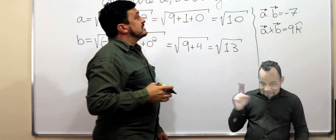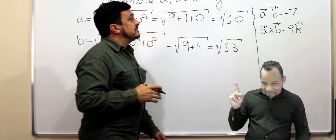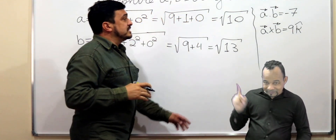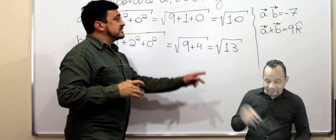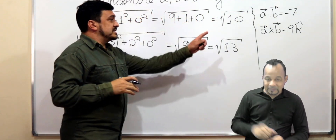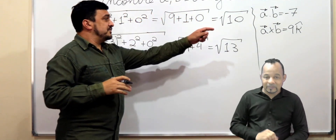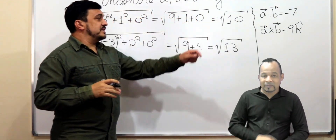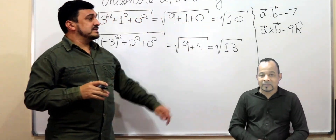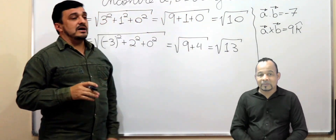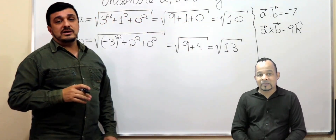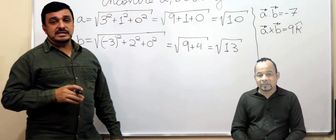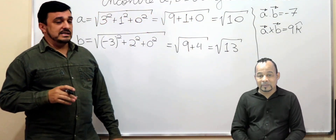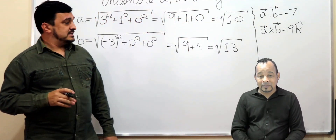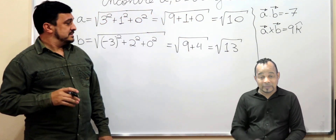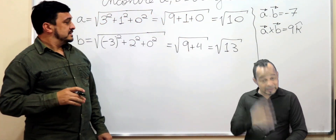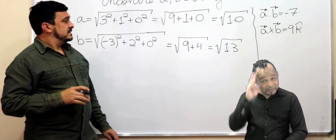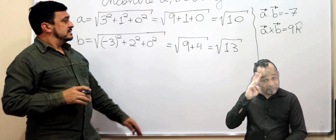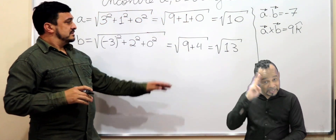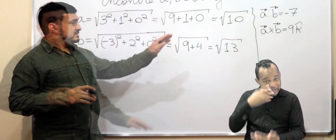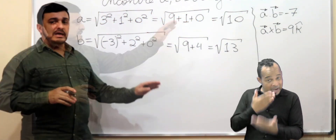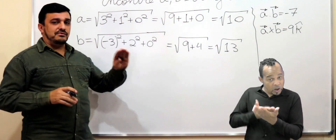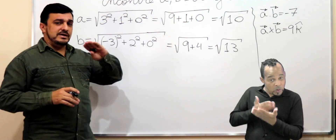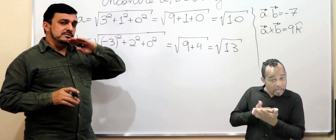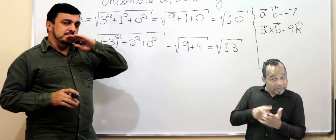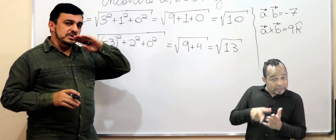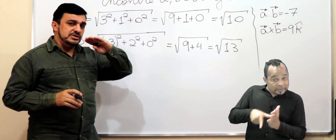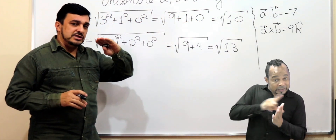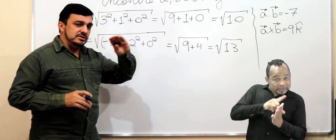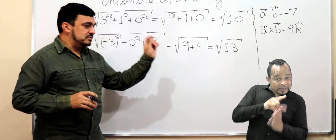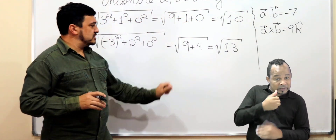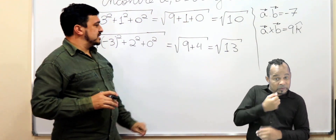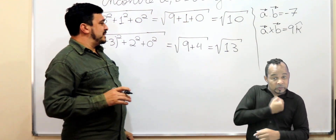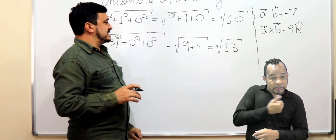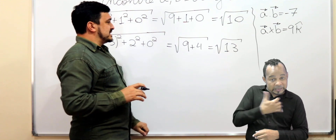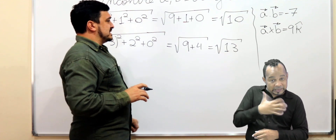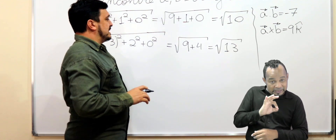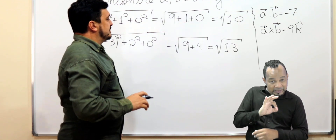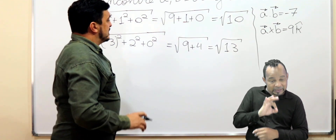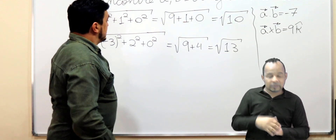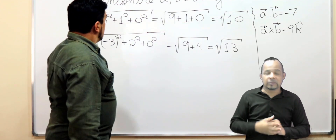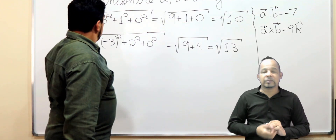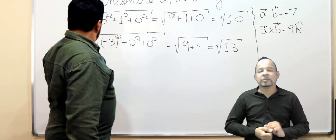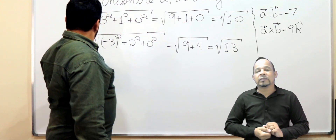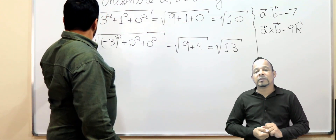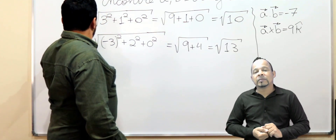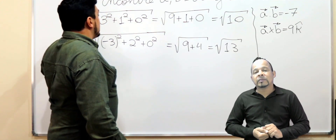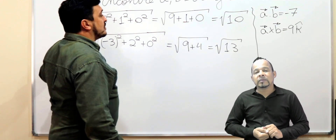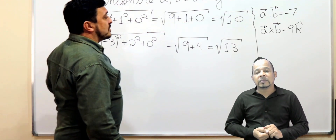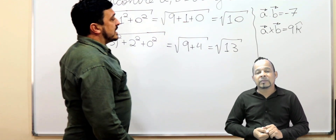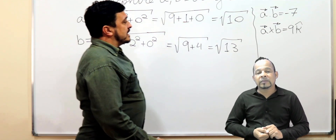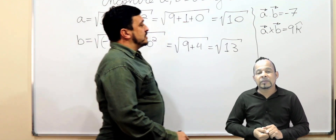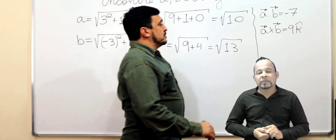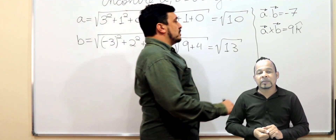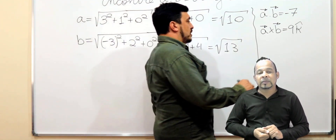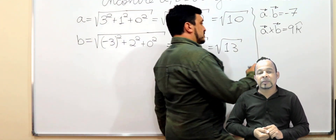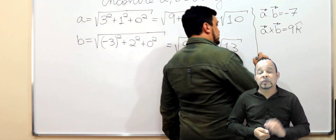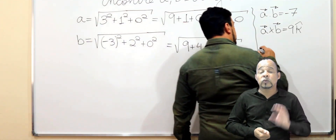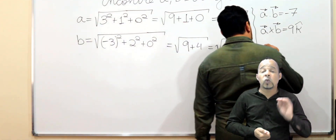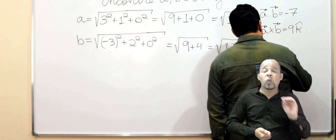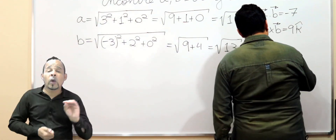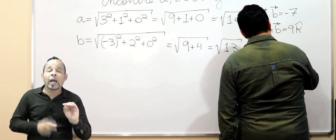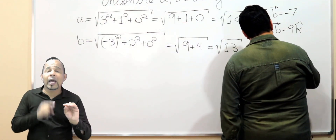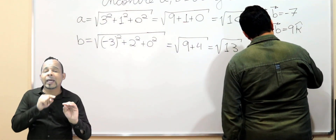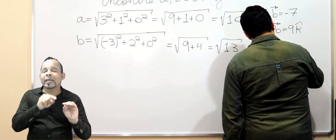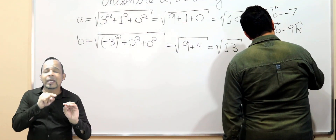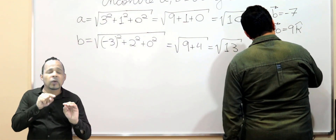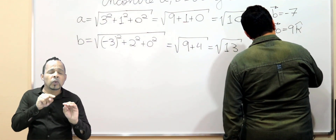Beleza? Foi isso que a gente fez na aula 10. Tá feito bonitinho com todas as passagens lá. Eu vou também colocar aqui o módulo de